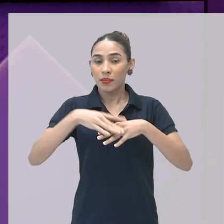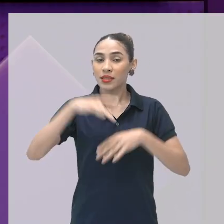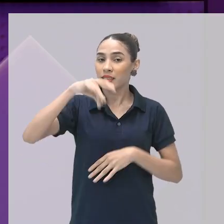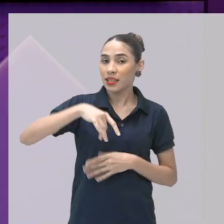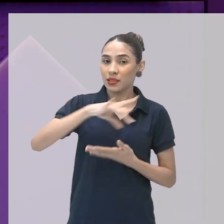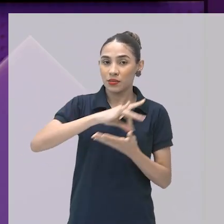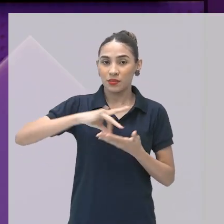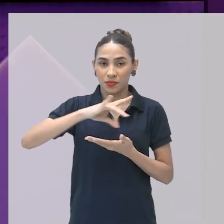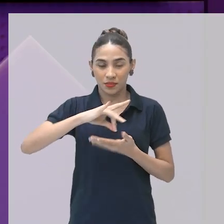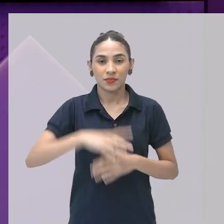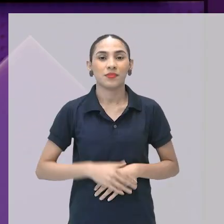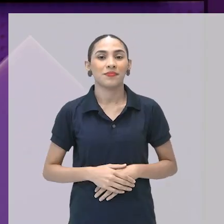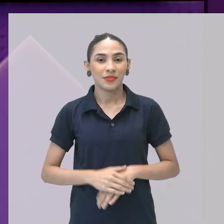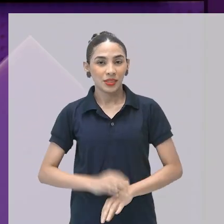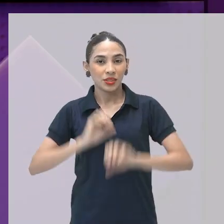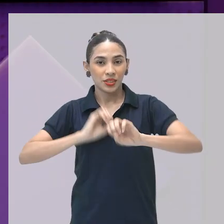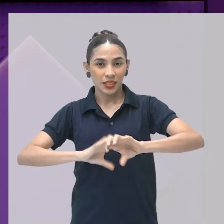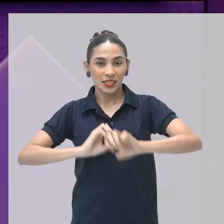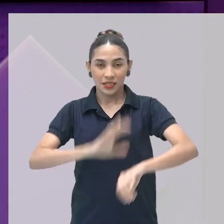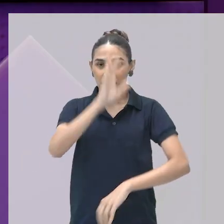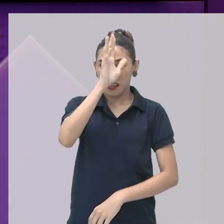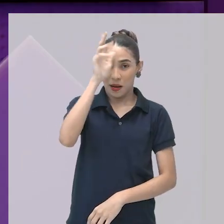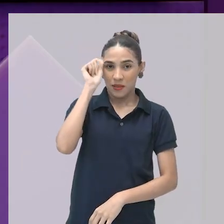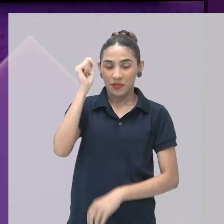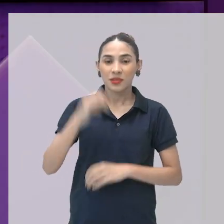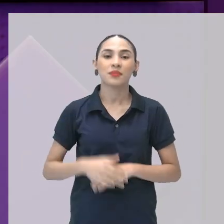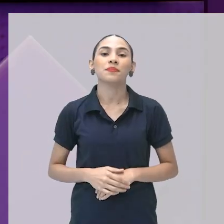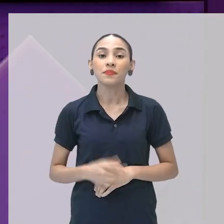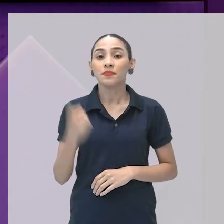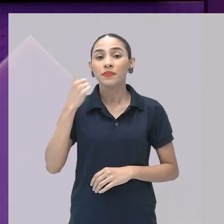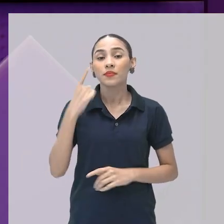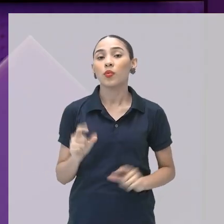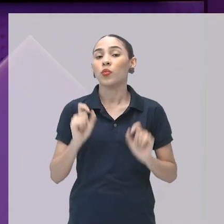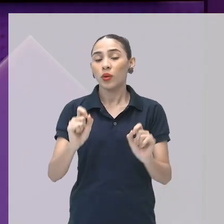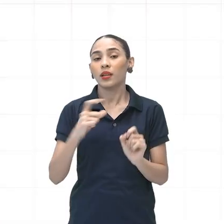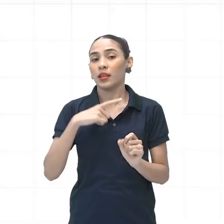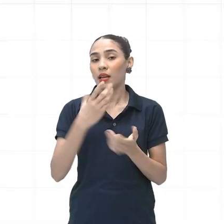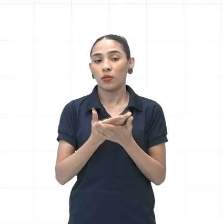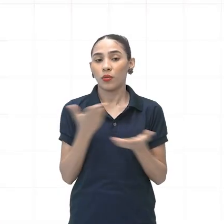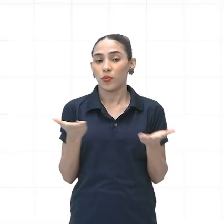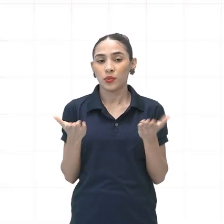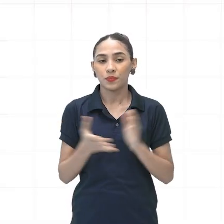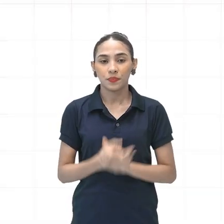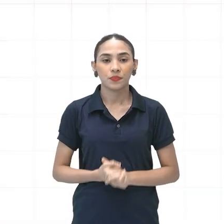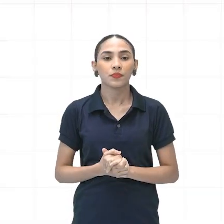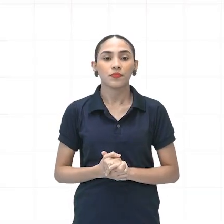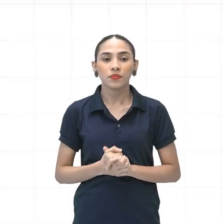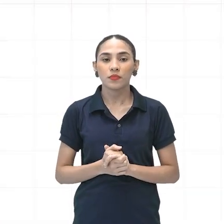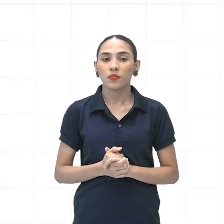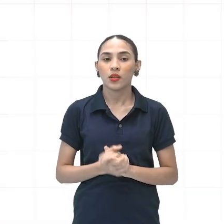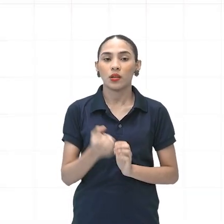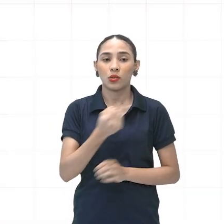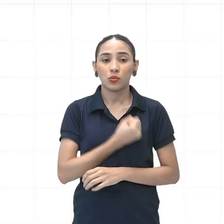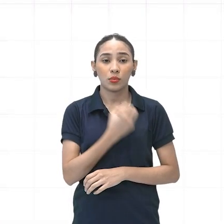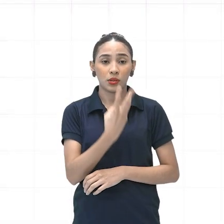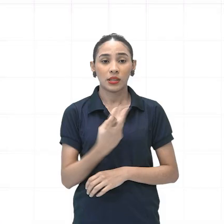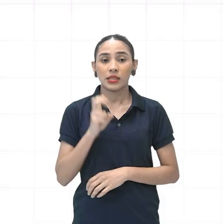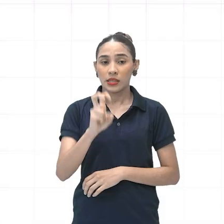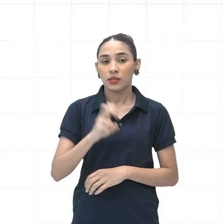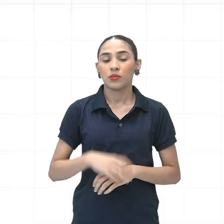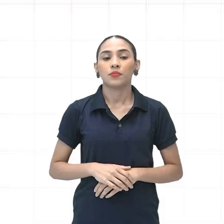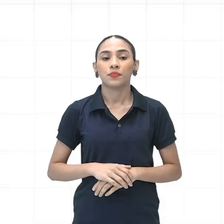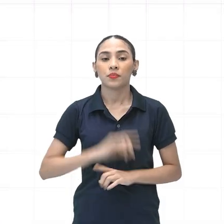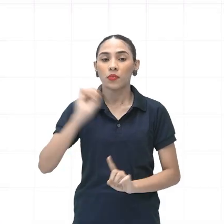do Centro de Mídias de Educação do Amazonas, e vamos ver o que temos para a nossa aula. Aula de número